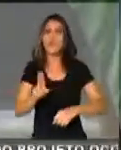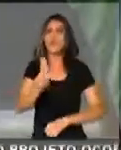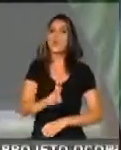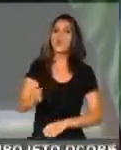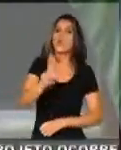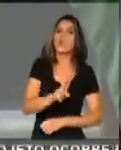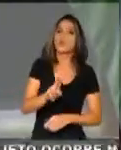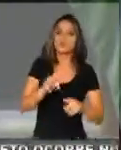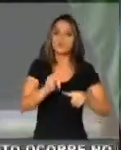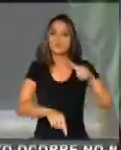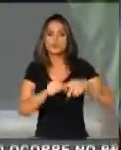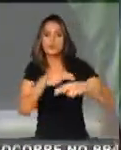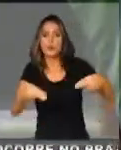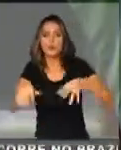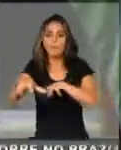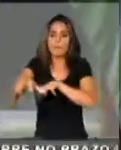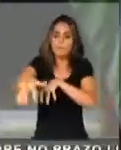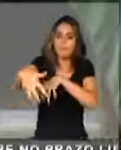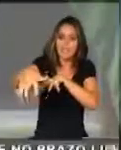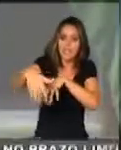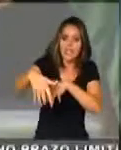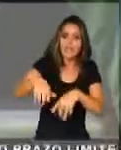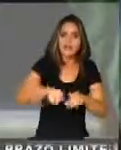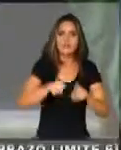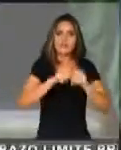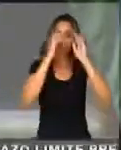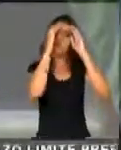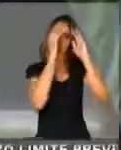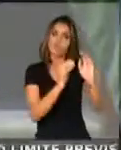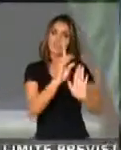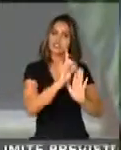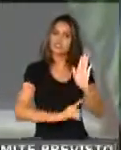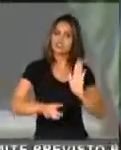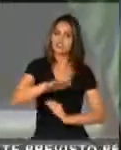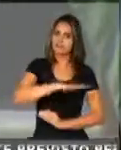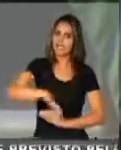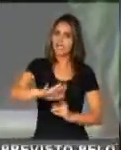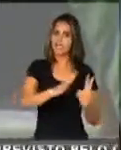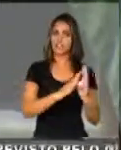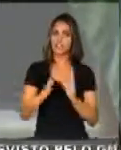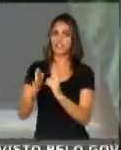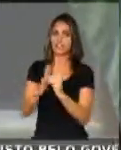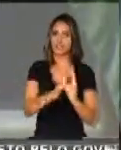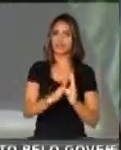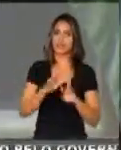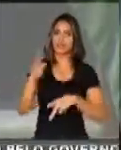uso do nosso patrimônio mineral e o respeito aos direitos indígenas e das populações tradicionais. Obrigado.